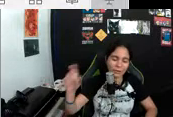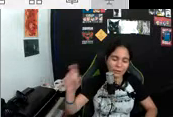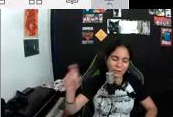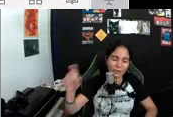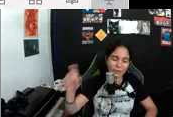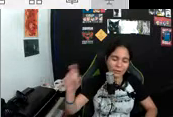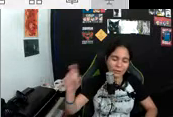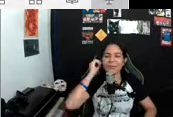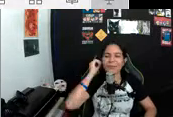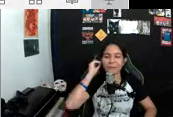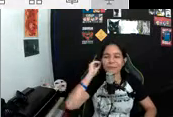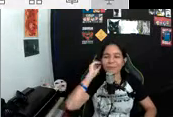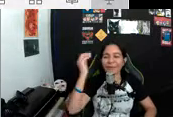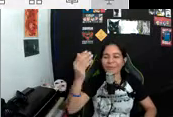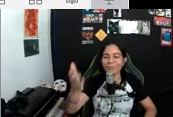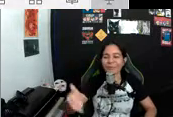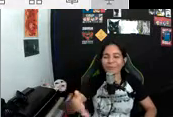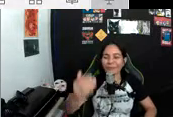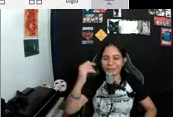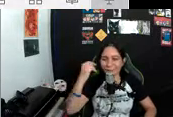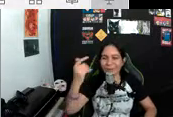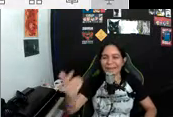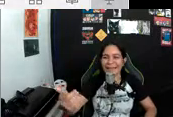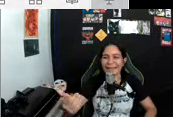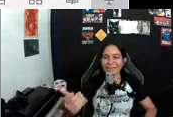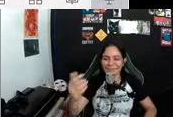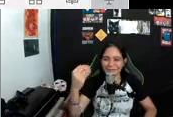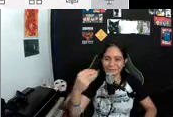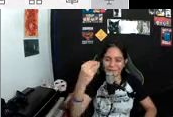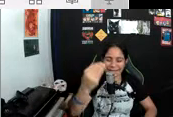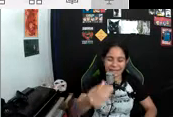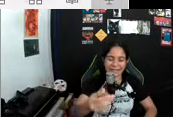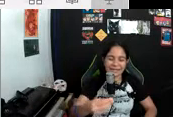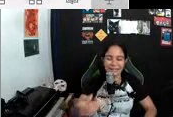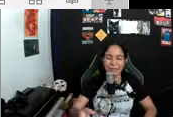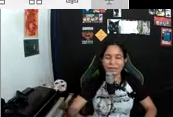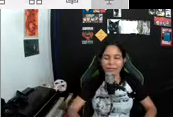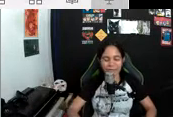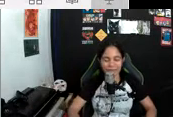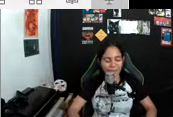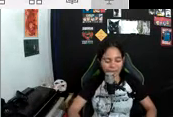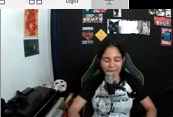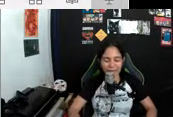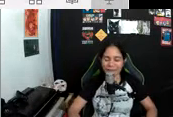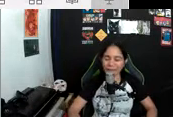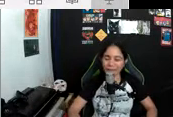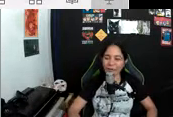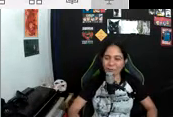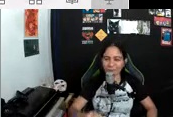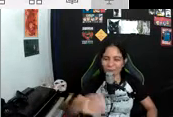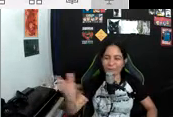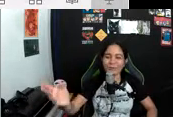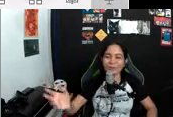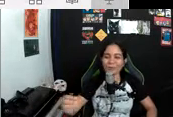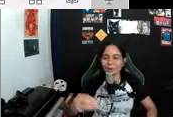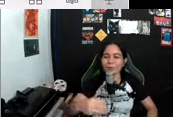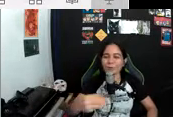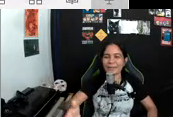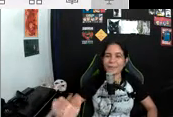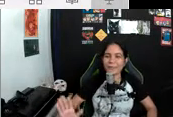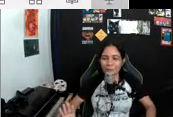o atestado ali e preencher tudo, mas na hora de preencher não se deu cuidado, não se teve, né, atenção de fazer pelo